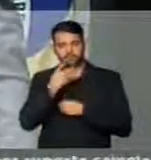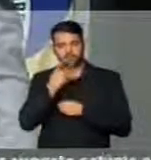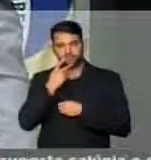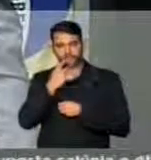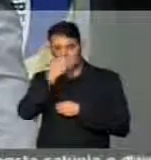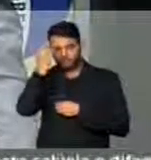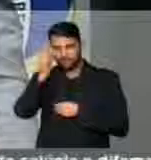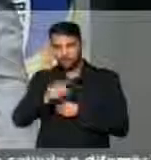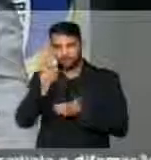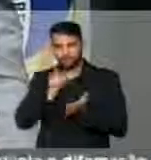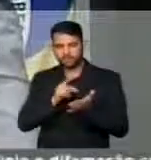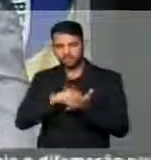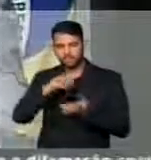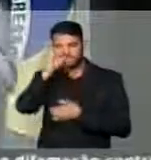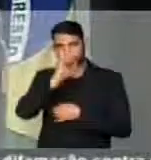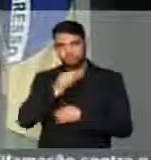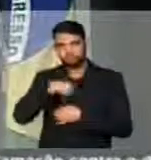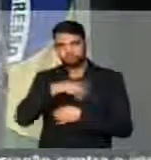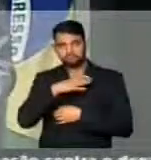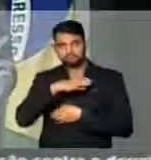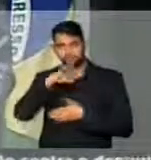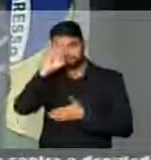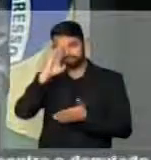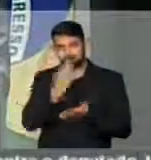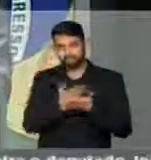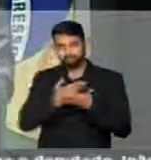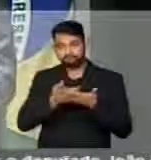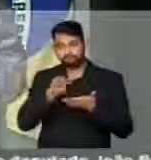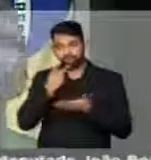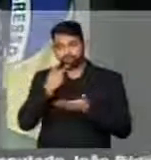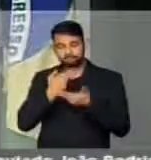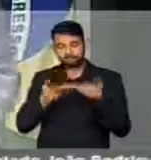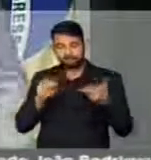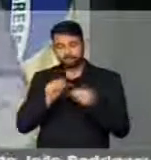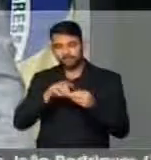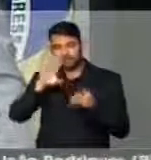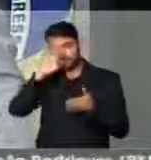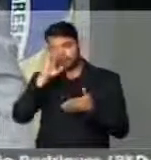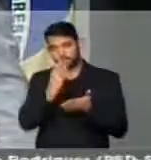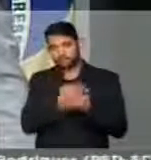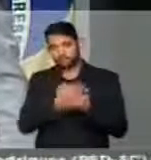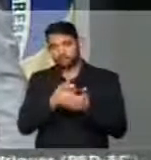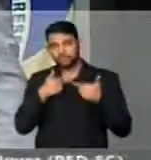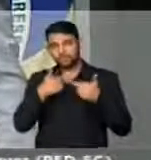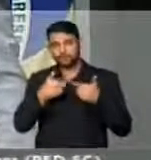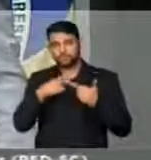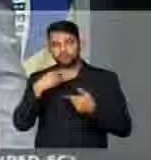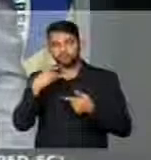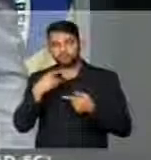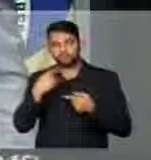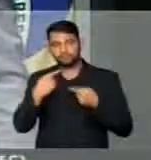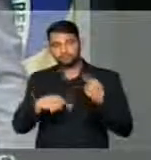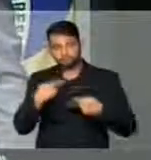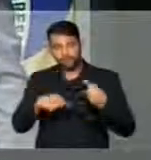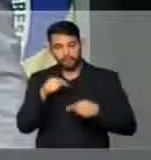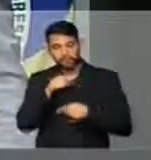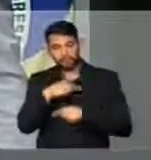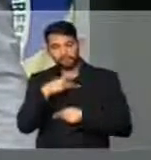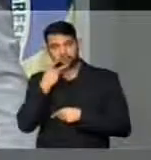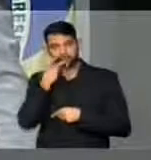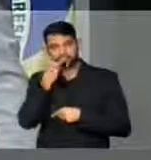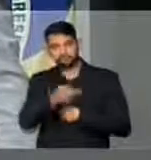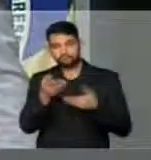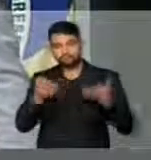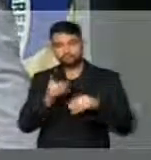do cara legítimo, do sincero, do que acredita nas palavras que diz e que acredita na sua luta política. É para esse que eu quero me dirigir